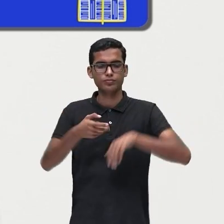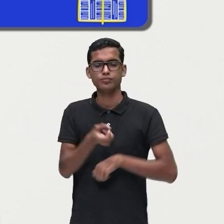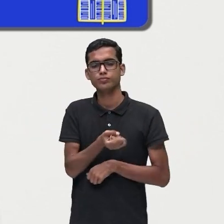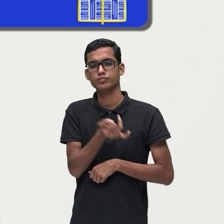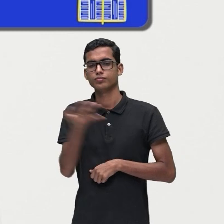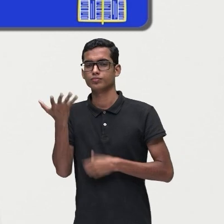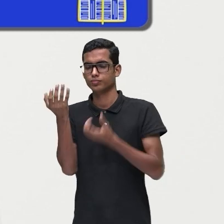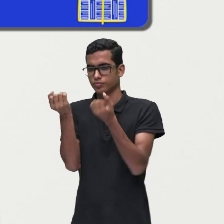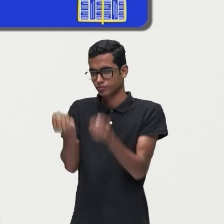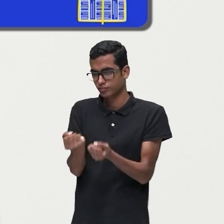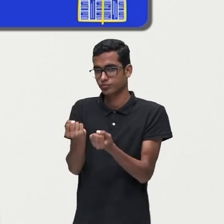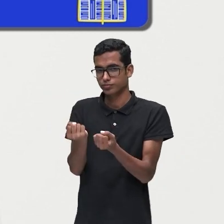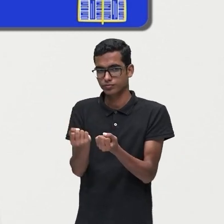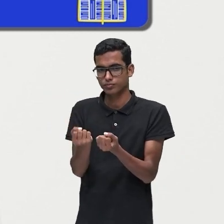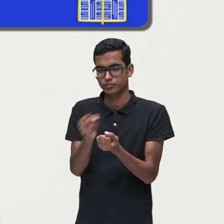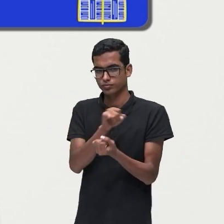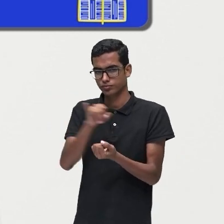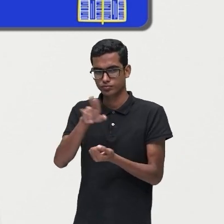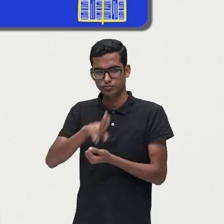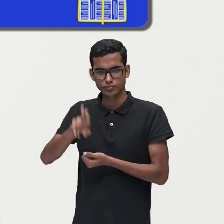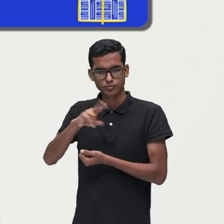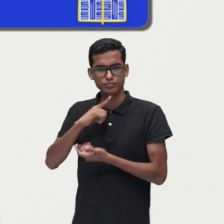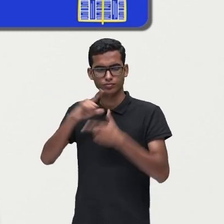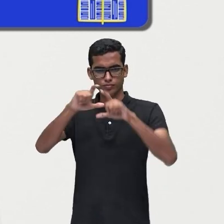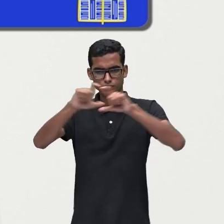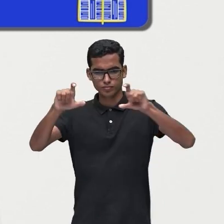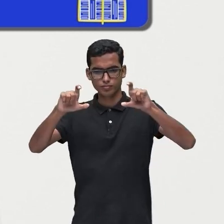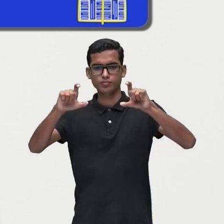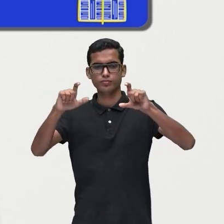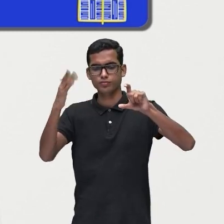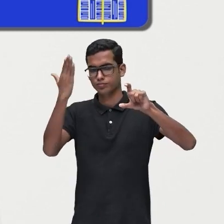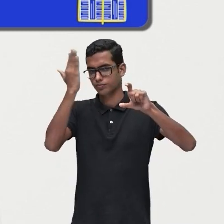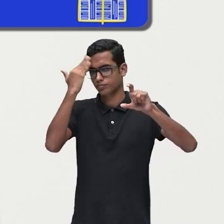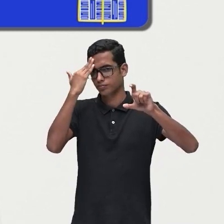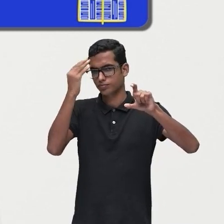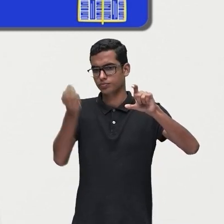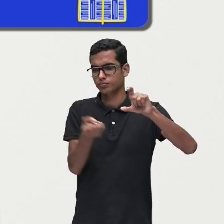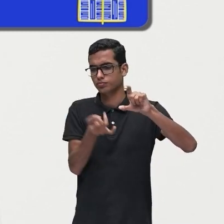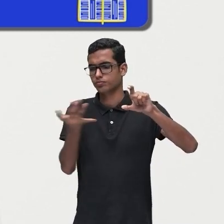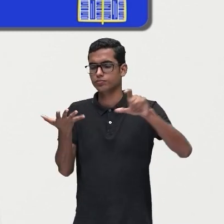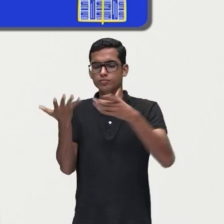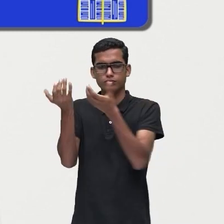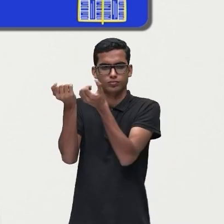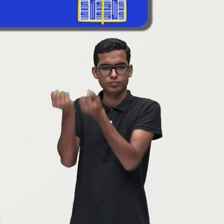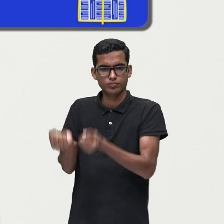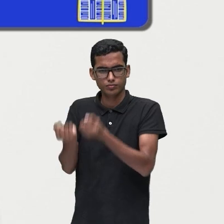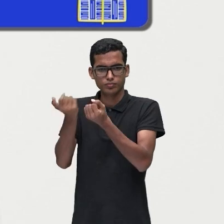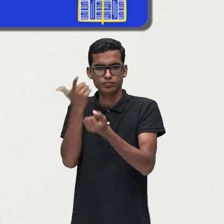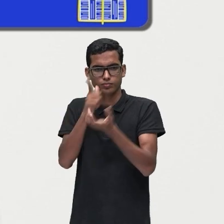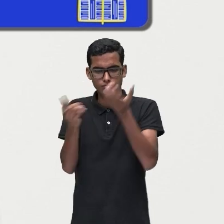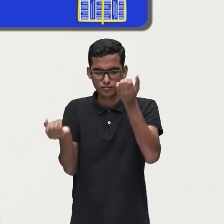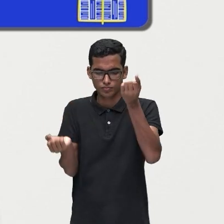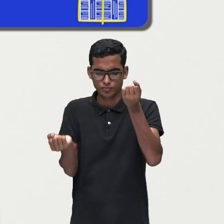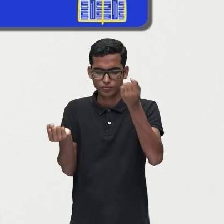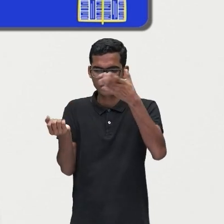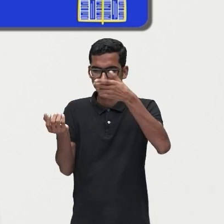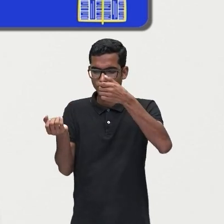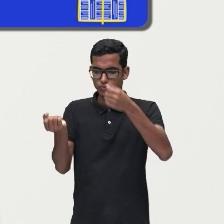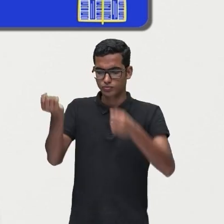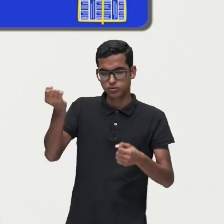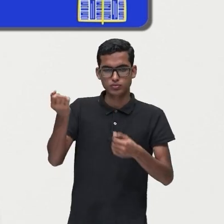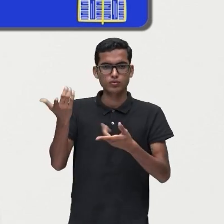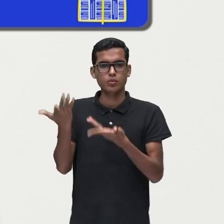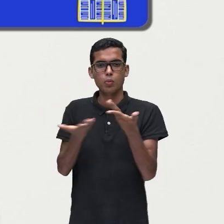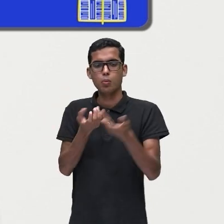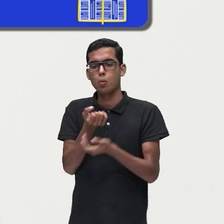o peso, se eu aplicar essa fórmula, eu sei quanto é que ele vai ser